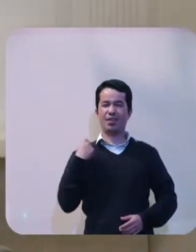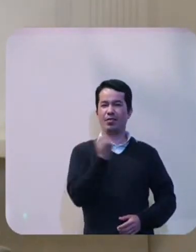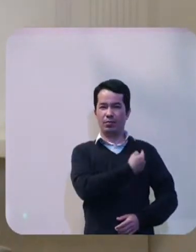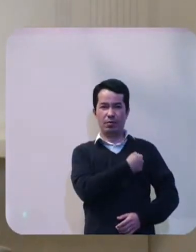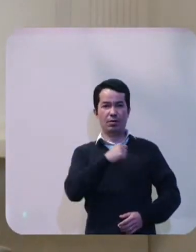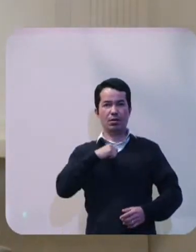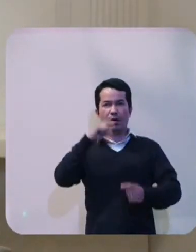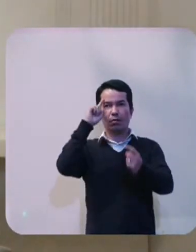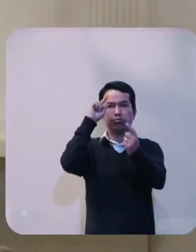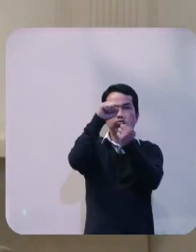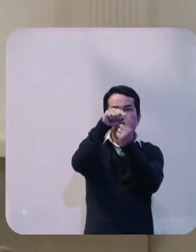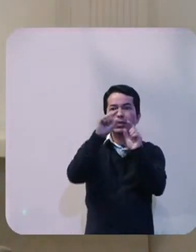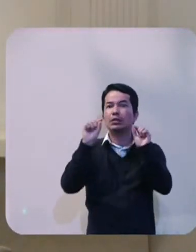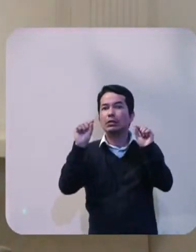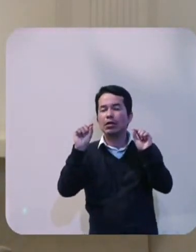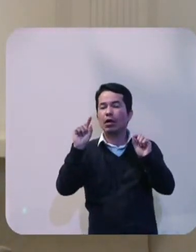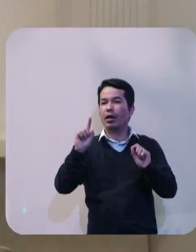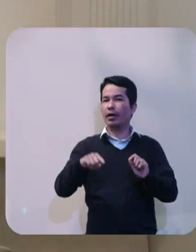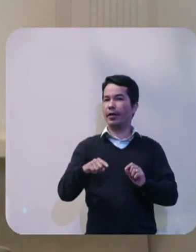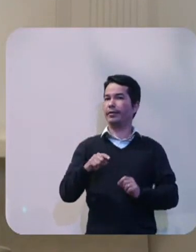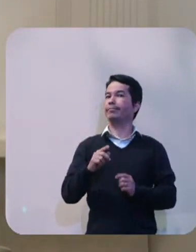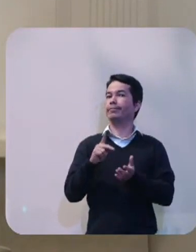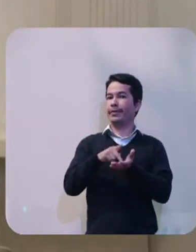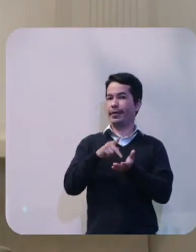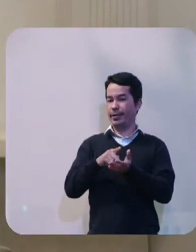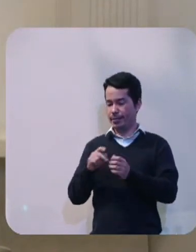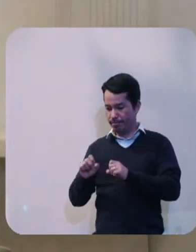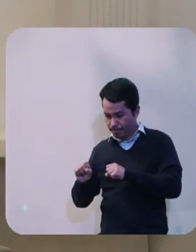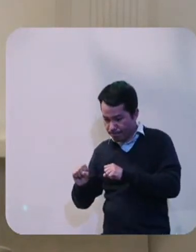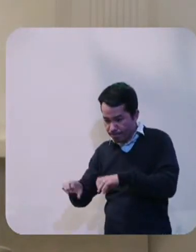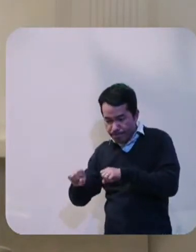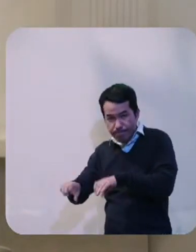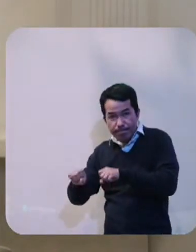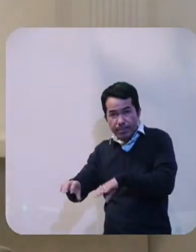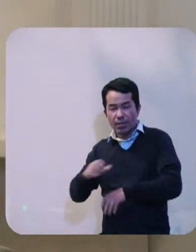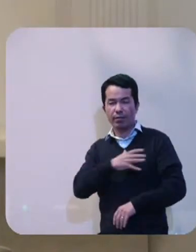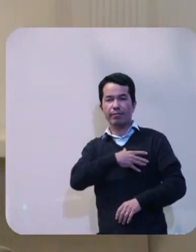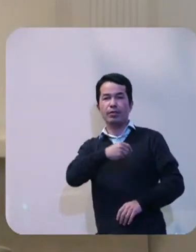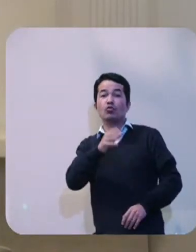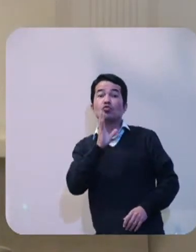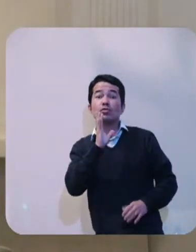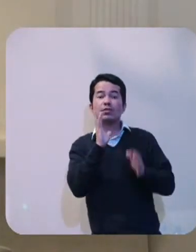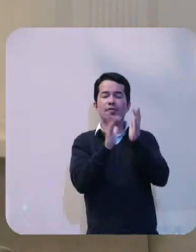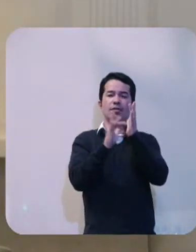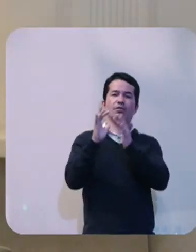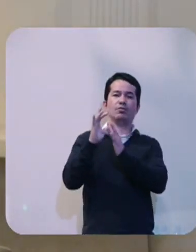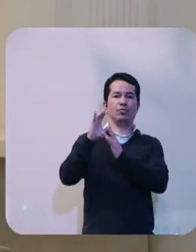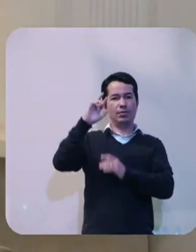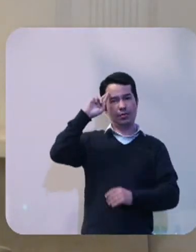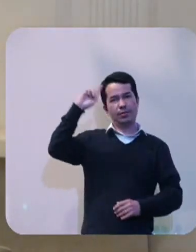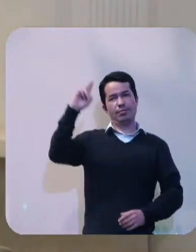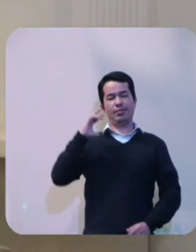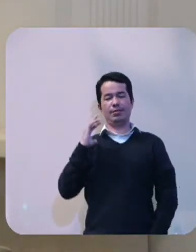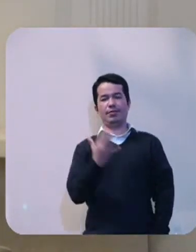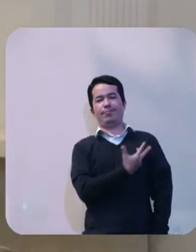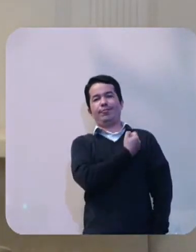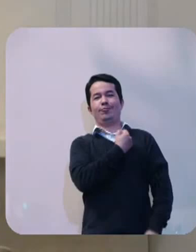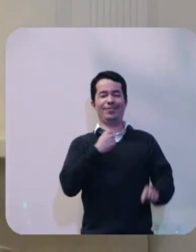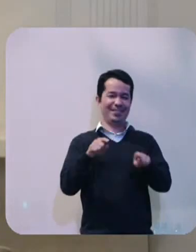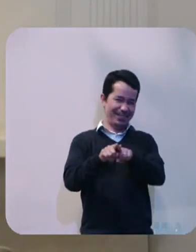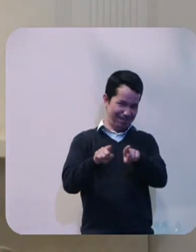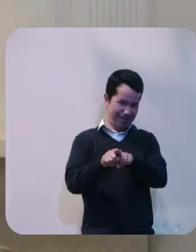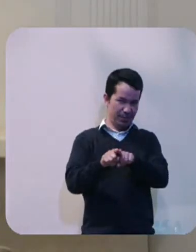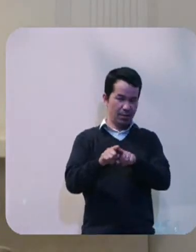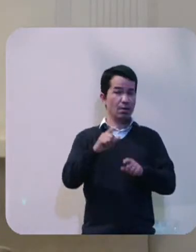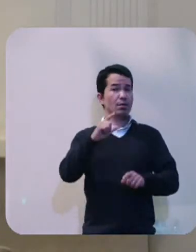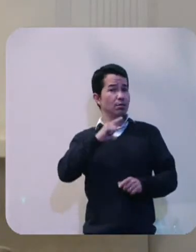grande desafio, que foi levar os nossos filhos a conhecerem Jesus como Senhor e Salvador. E vimos